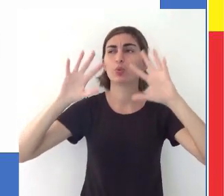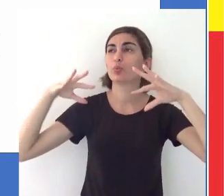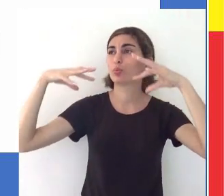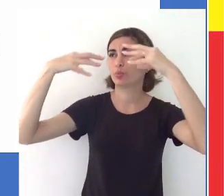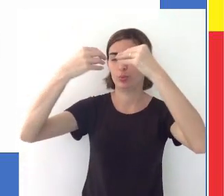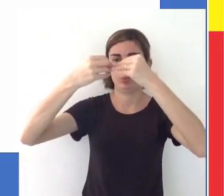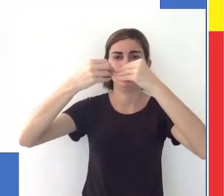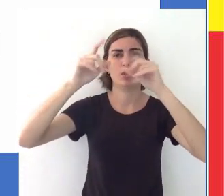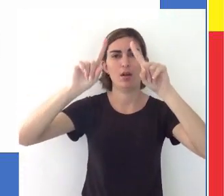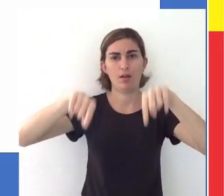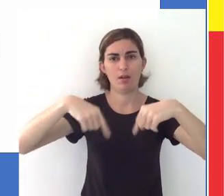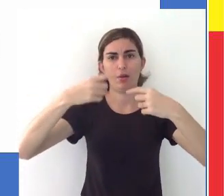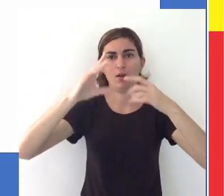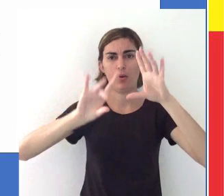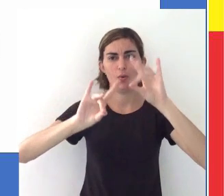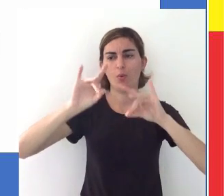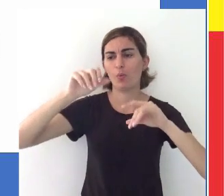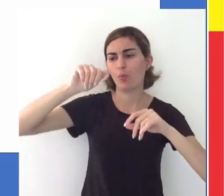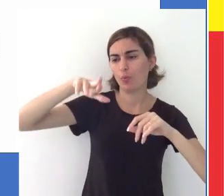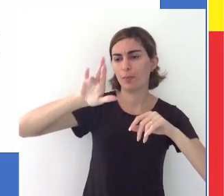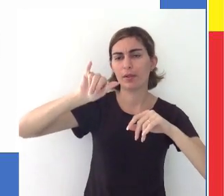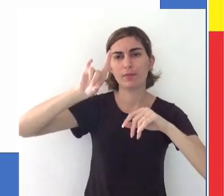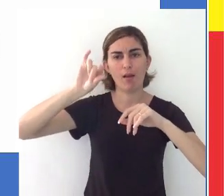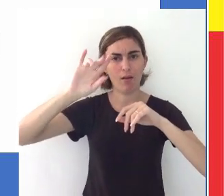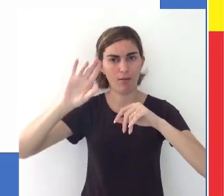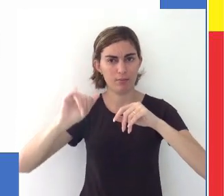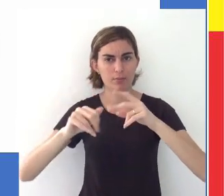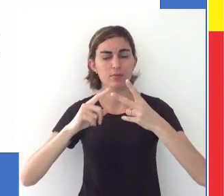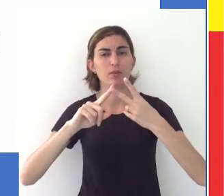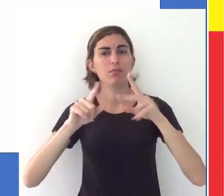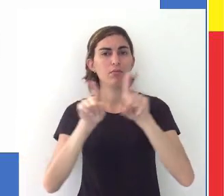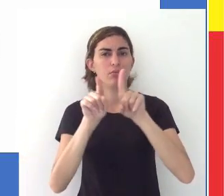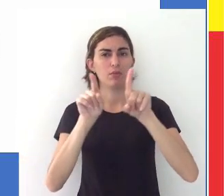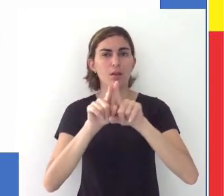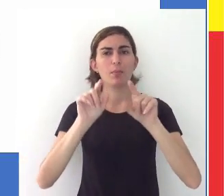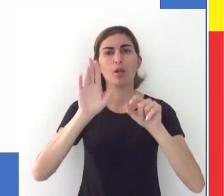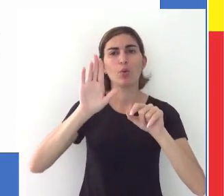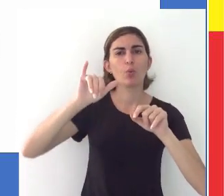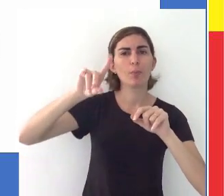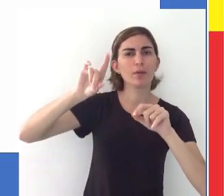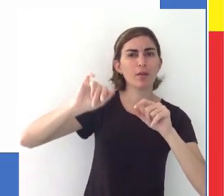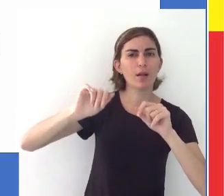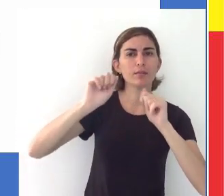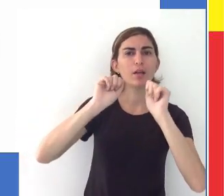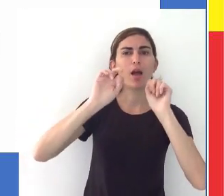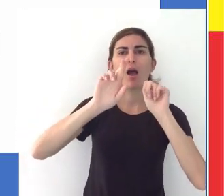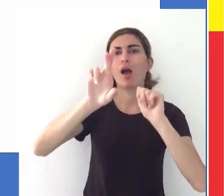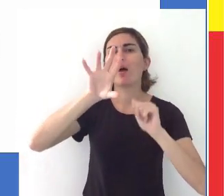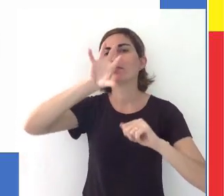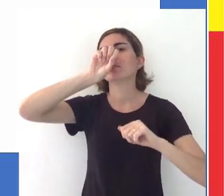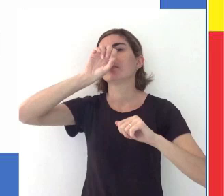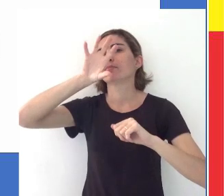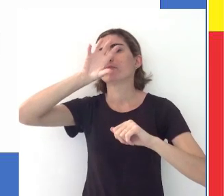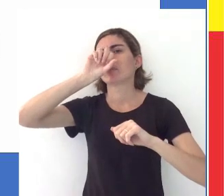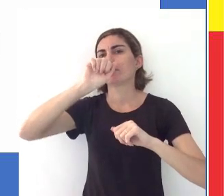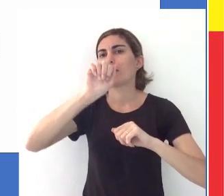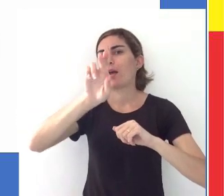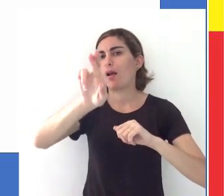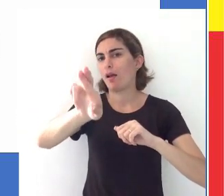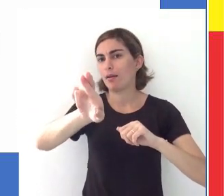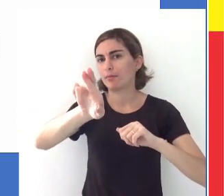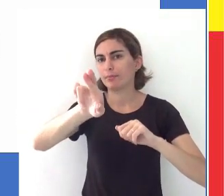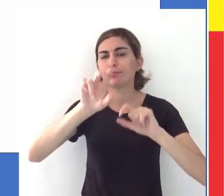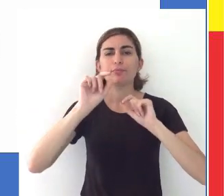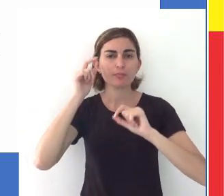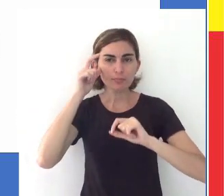na totalidade é a umidade, certo? Absoluta. E a gente vai ter também a umidade relativa do ar. Na umidade